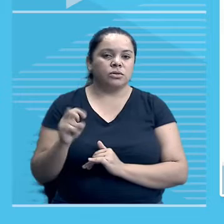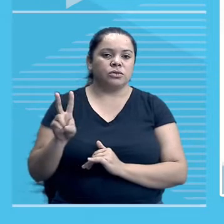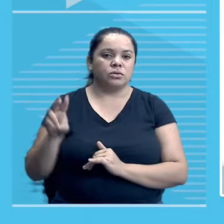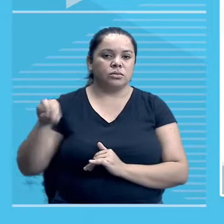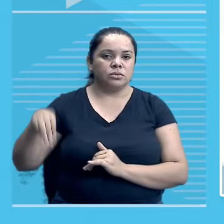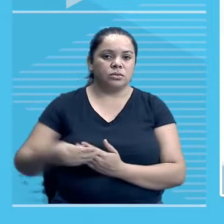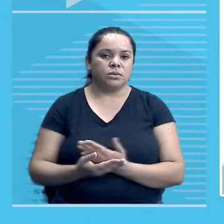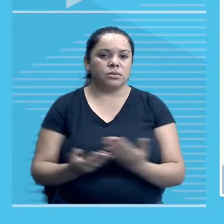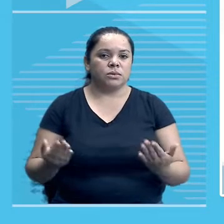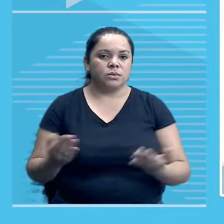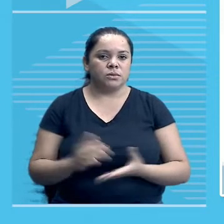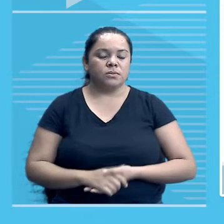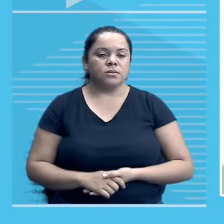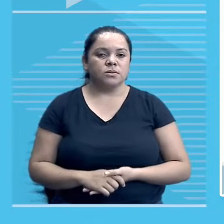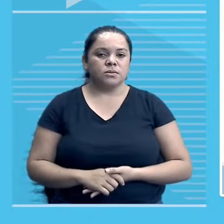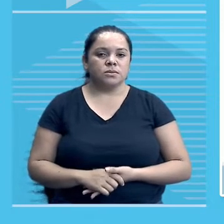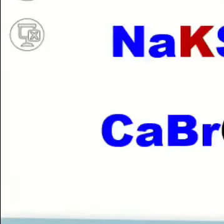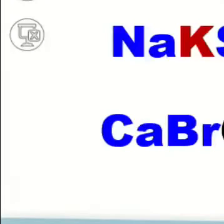2 minutinhos.